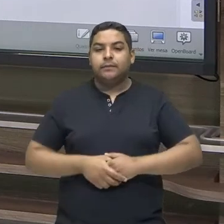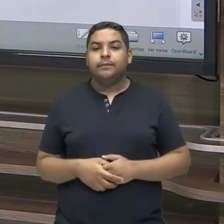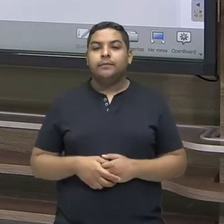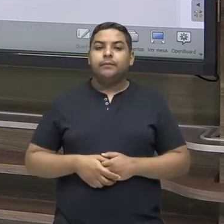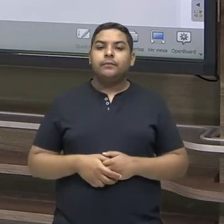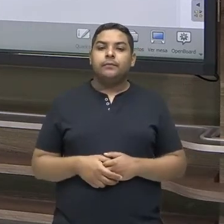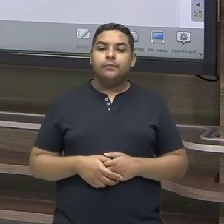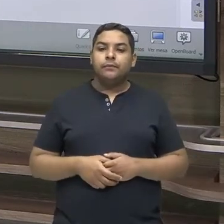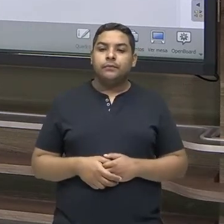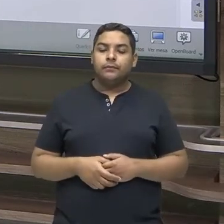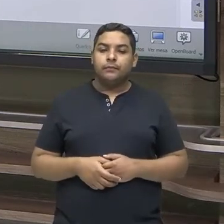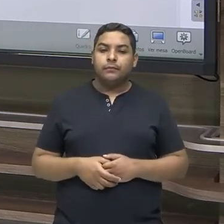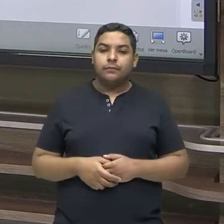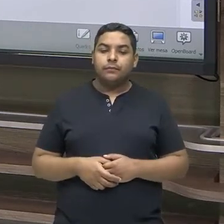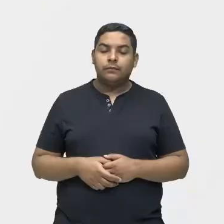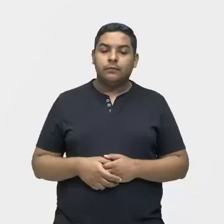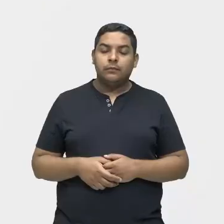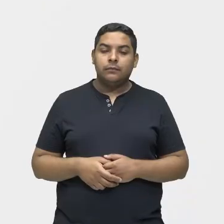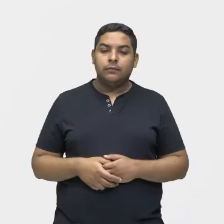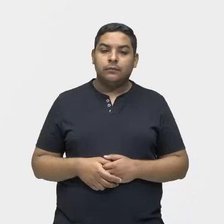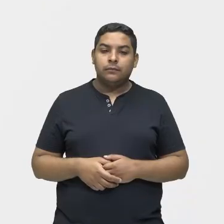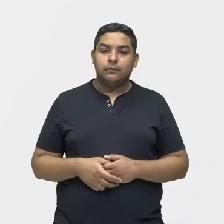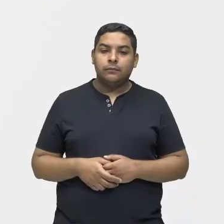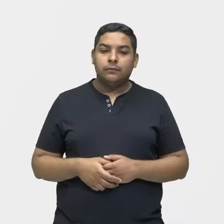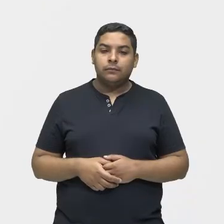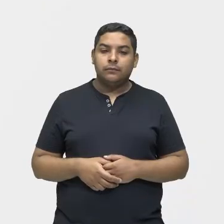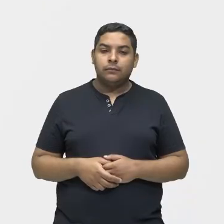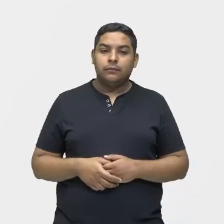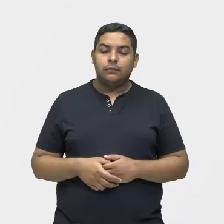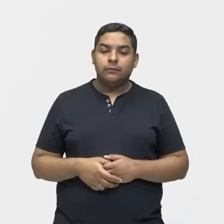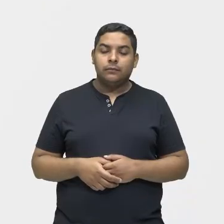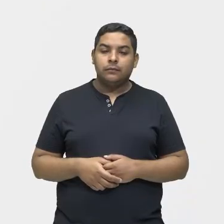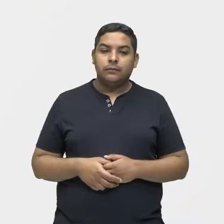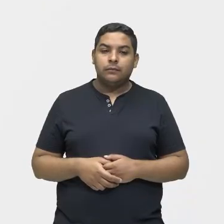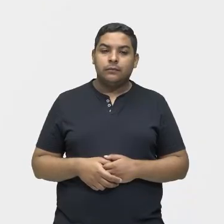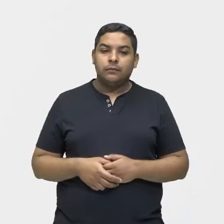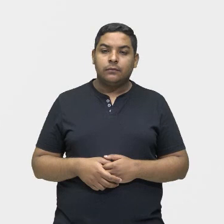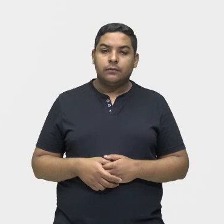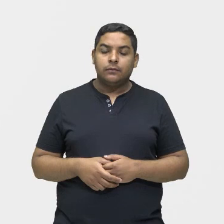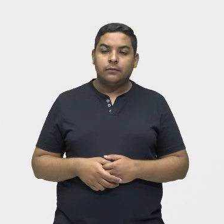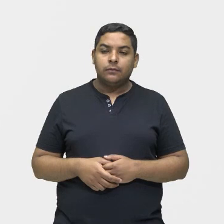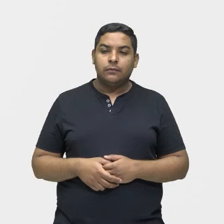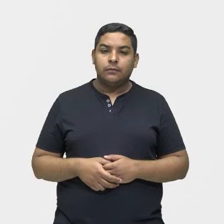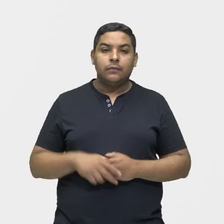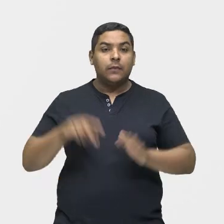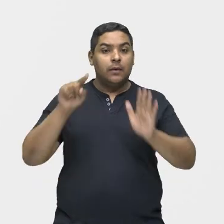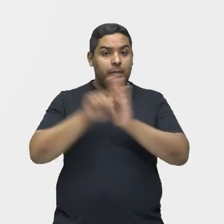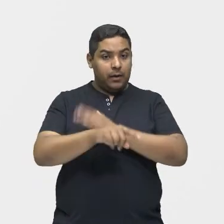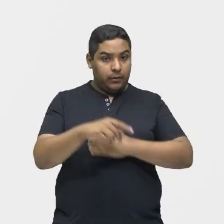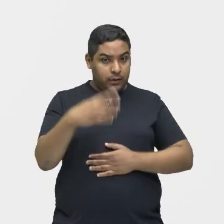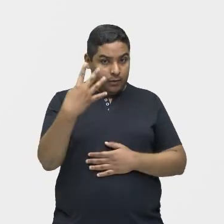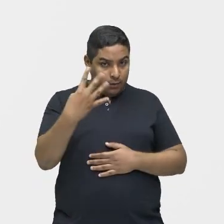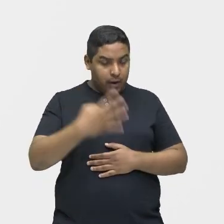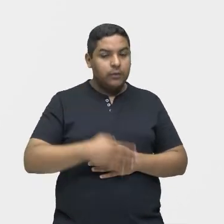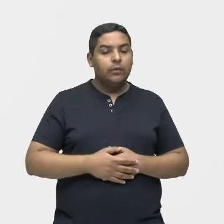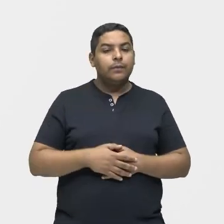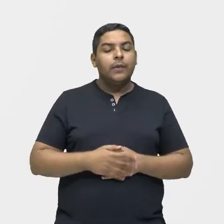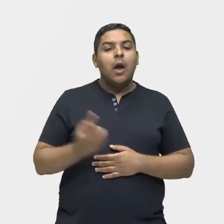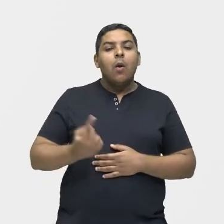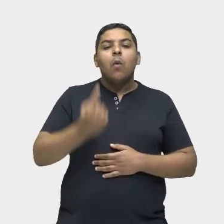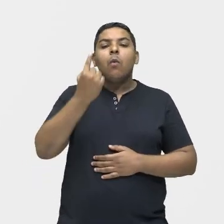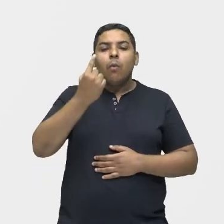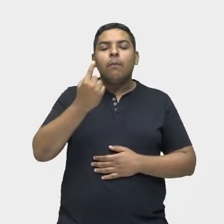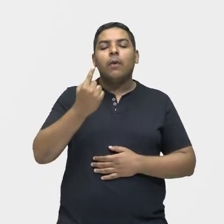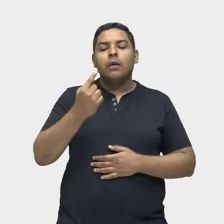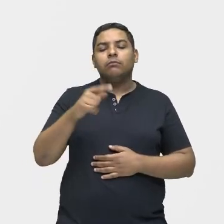vai olhar aqui algumas respostas dos nossos alunos. Vamos lá? Olha só, então, na questão 4, a única alternativa que apresenta um dos